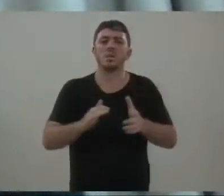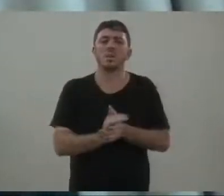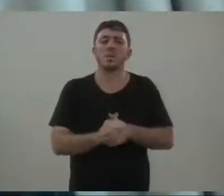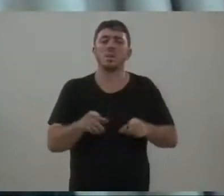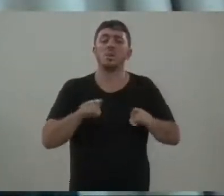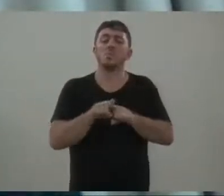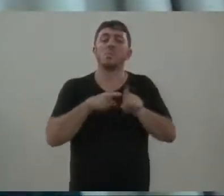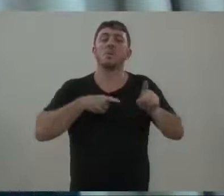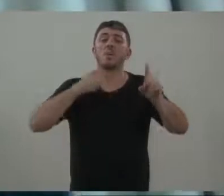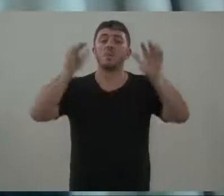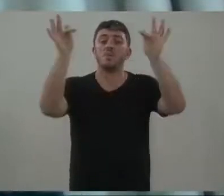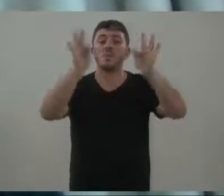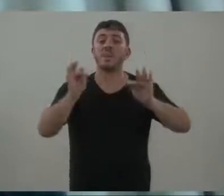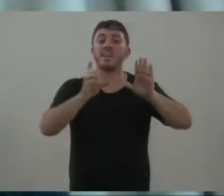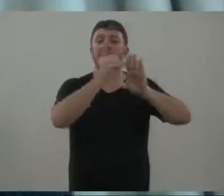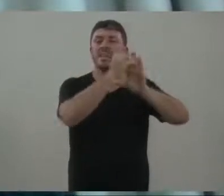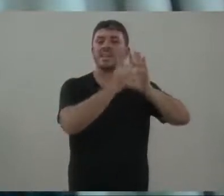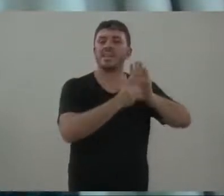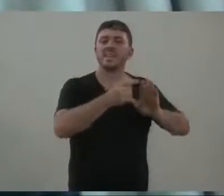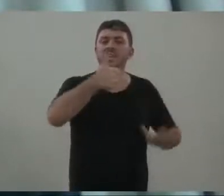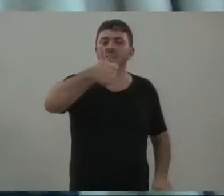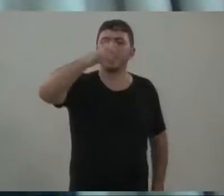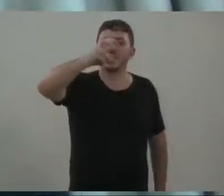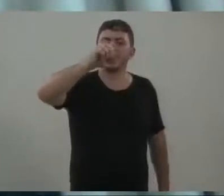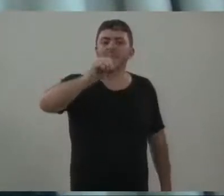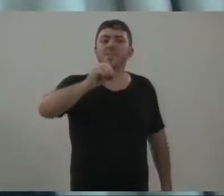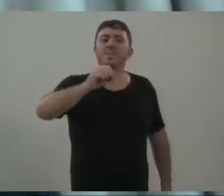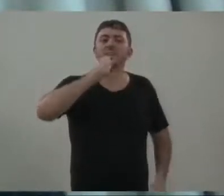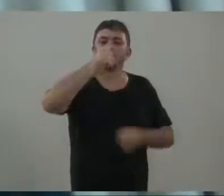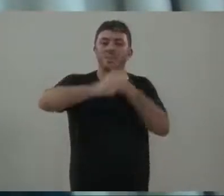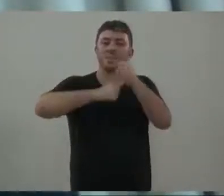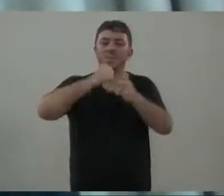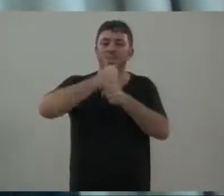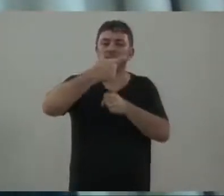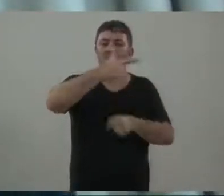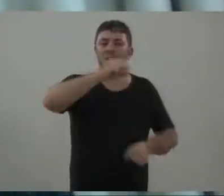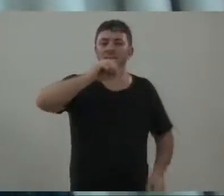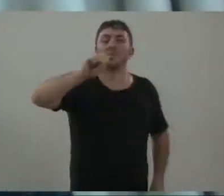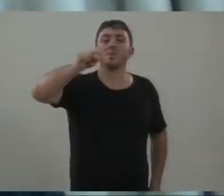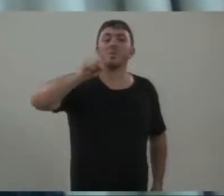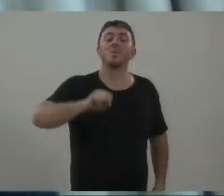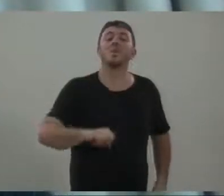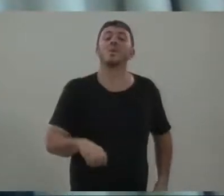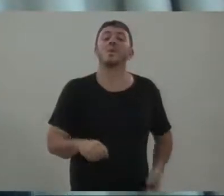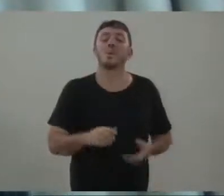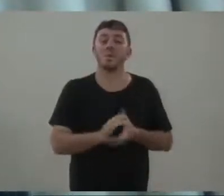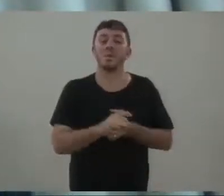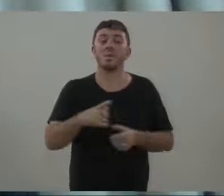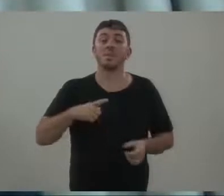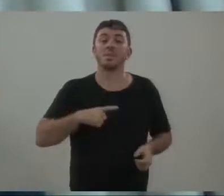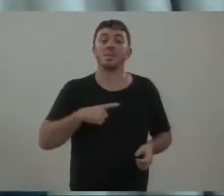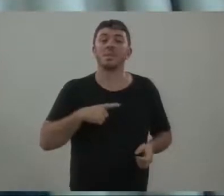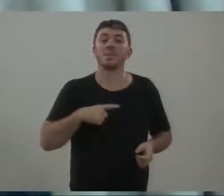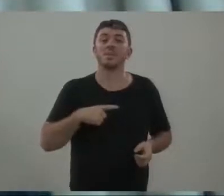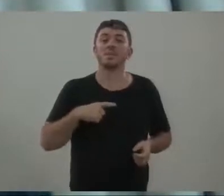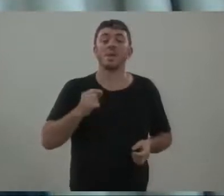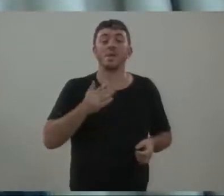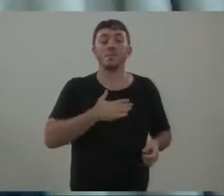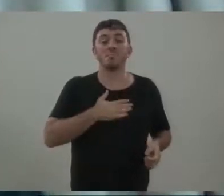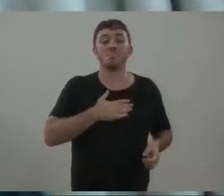150 de 2008, que é a criação do projeto da viatura Guardiã Maria da Penha, é um fruto de minha